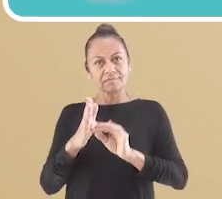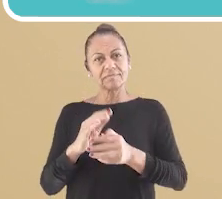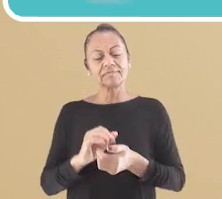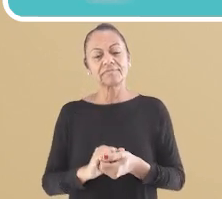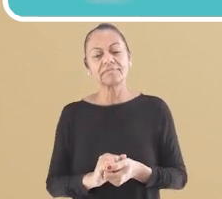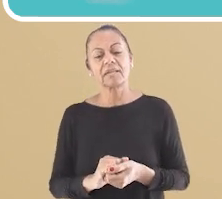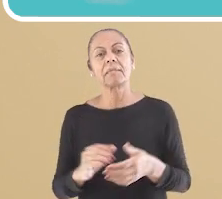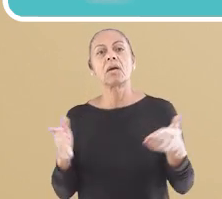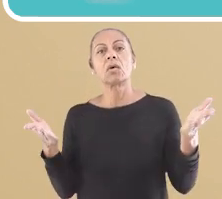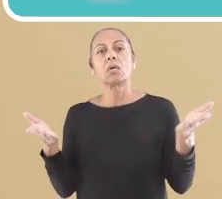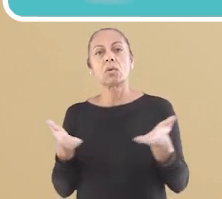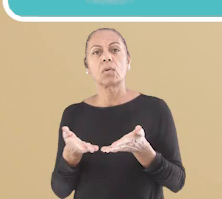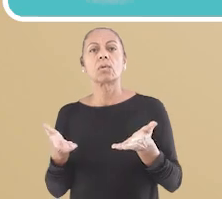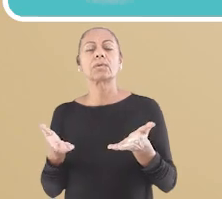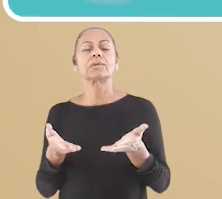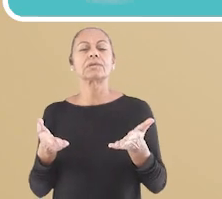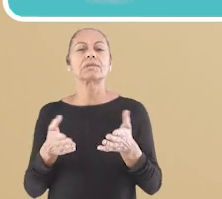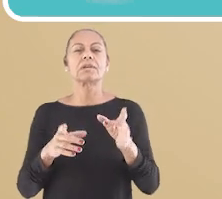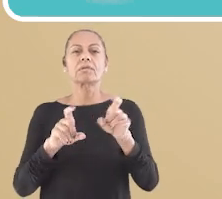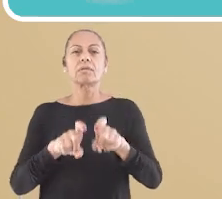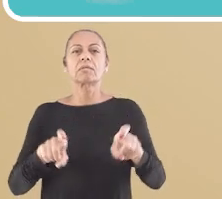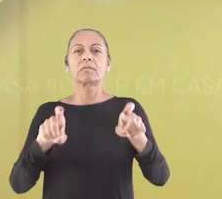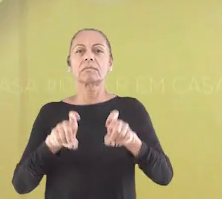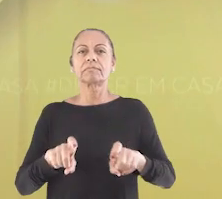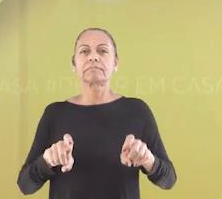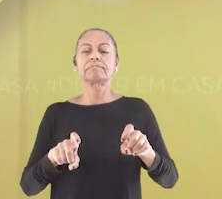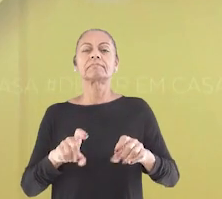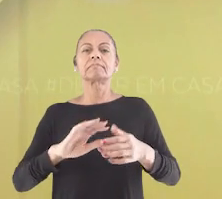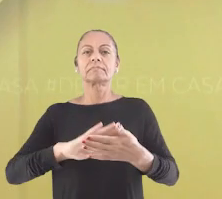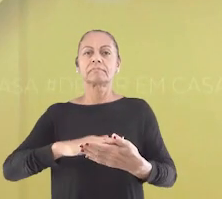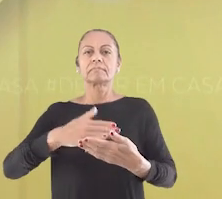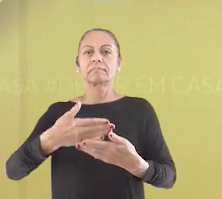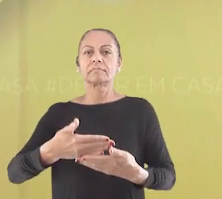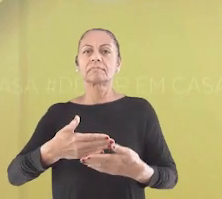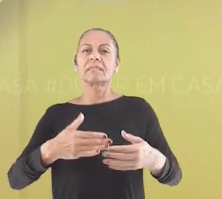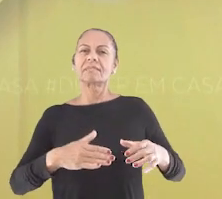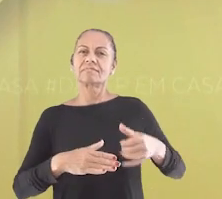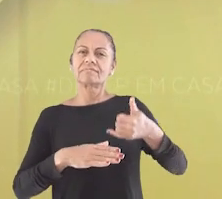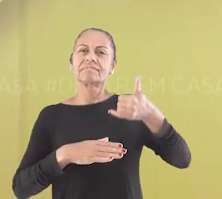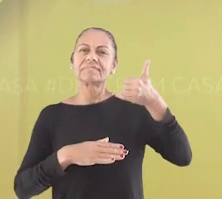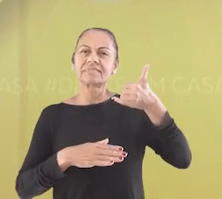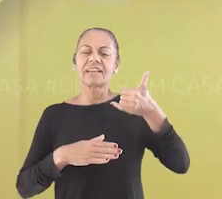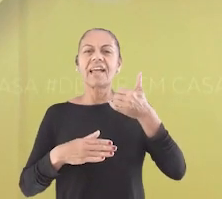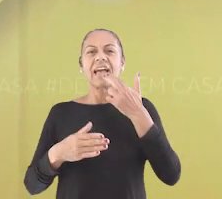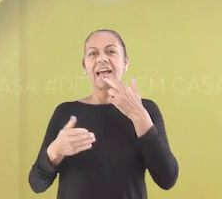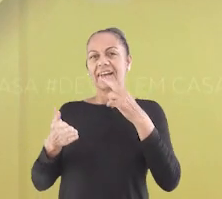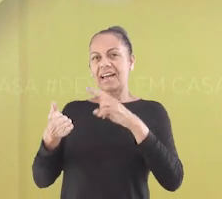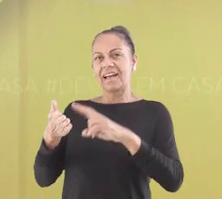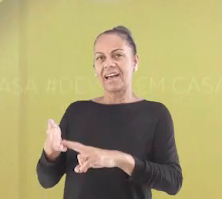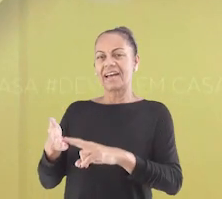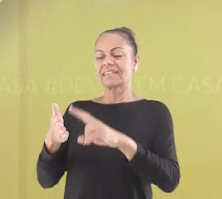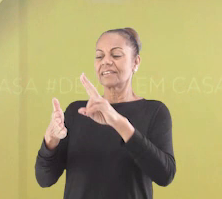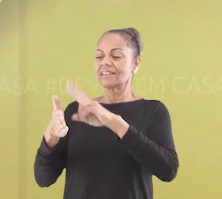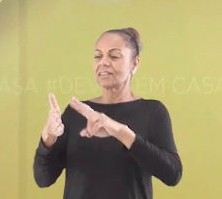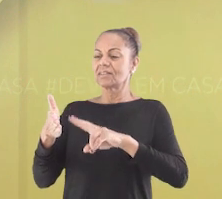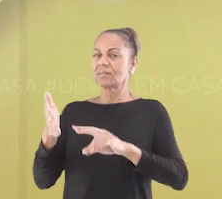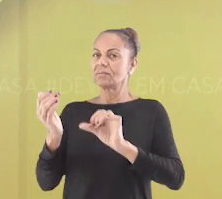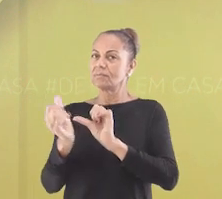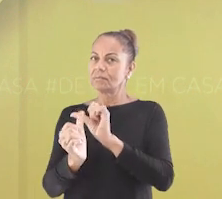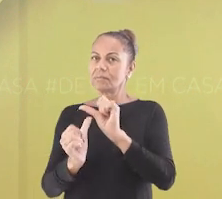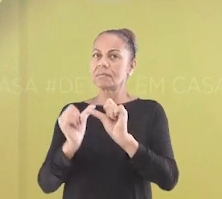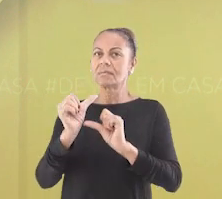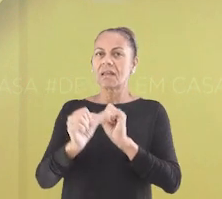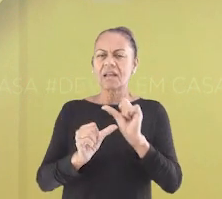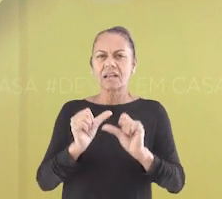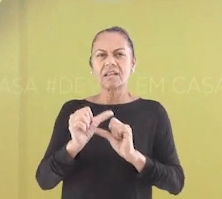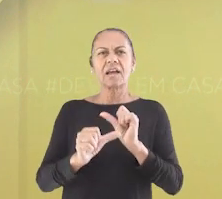partes mais essenciais das opiniões contidas nos textos. Atualmente, com a presença de computadores, smartphones, tablets